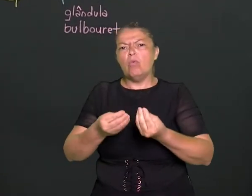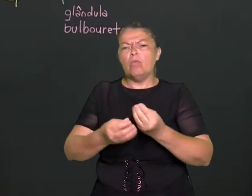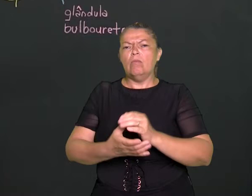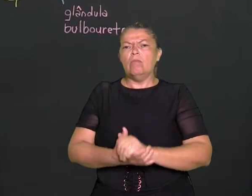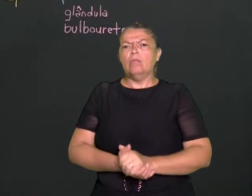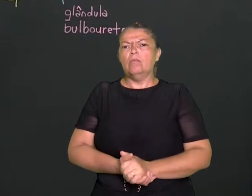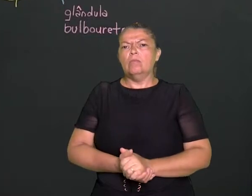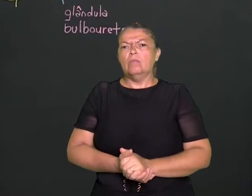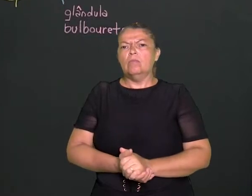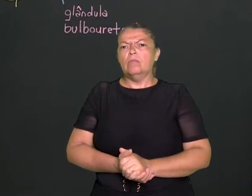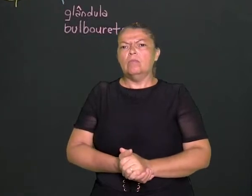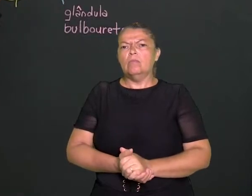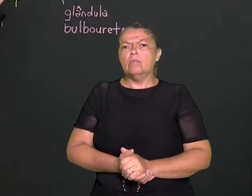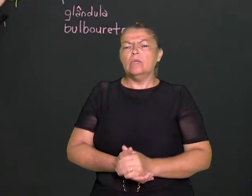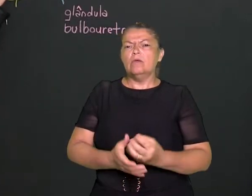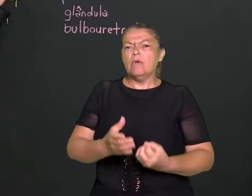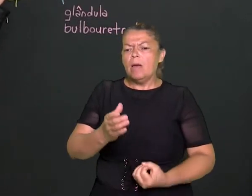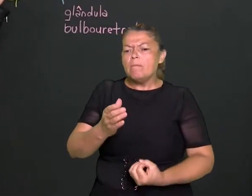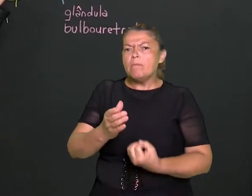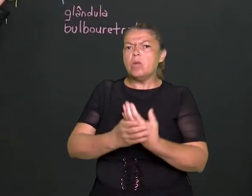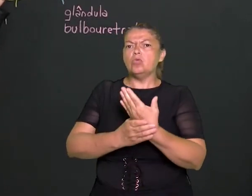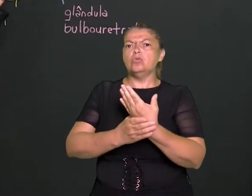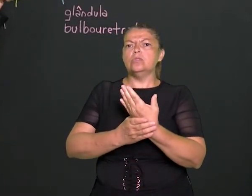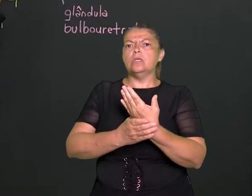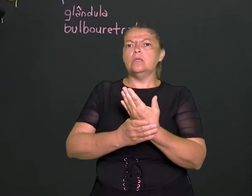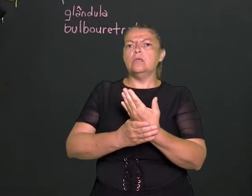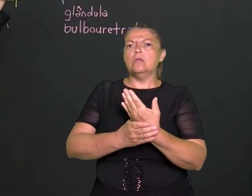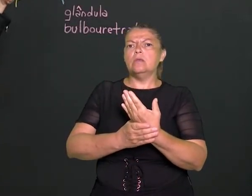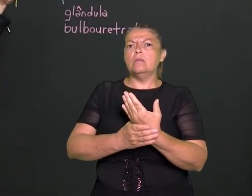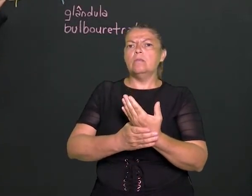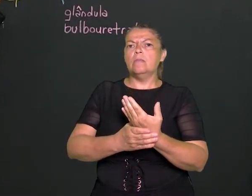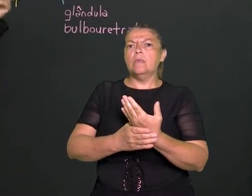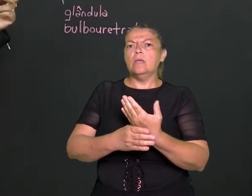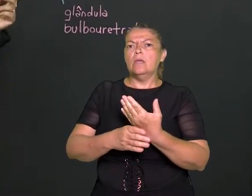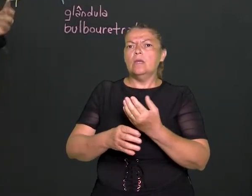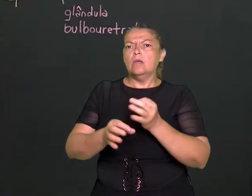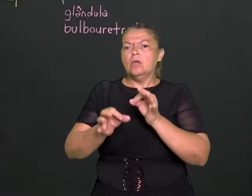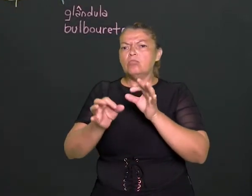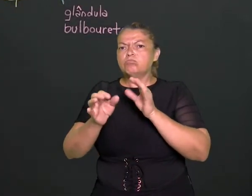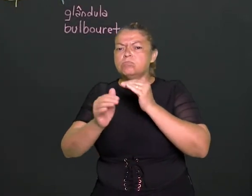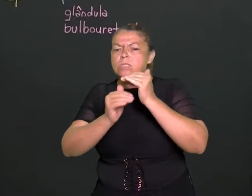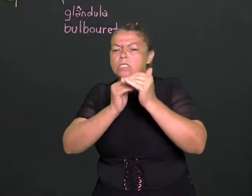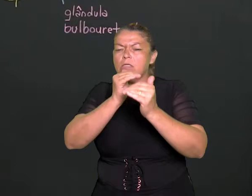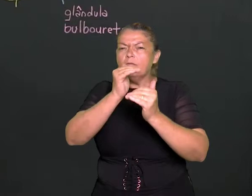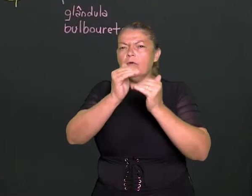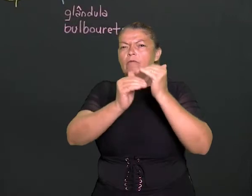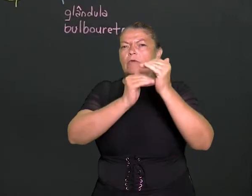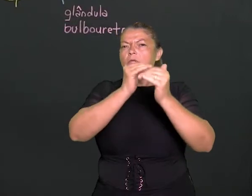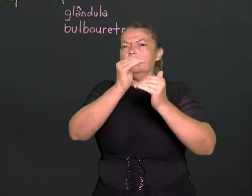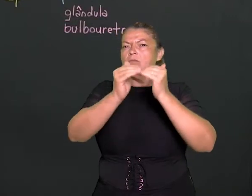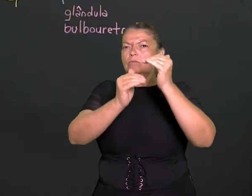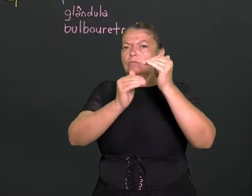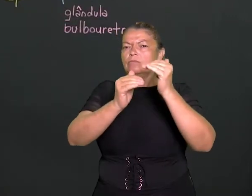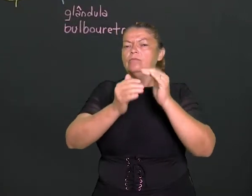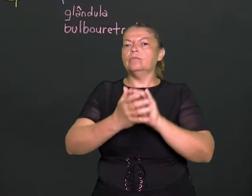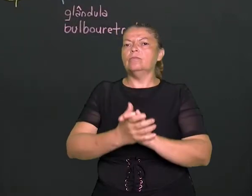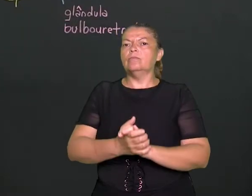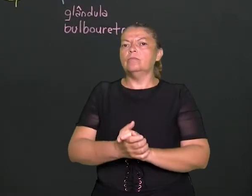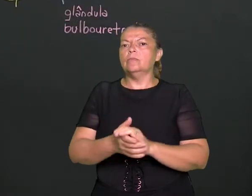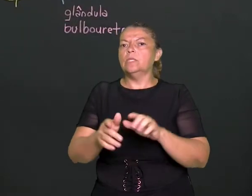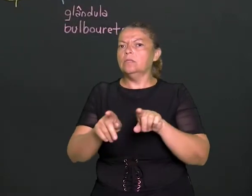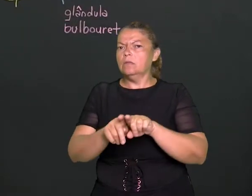hora da reprodução? Então, aqui no epidídimo, eles são armazenados e aqui eles amadurecem, desenvolvendo, então, essa